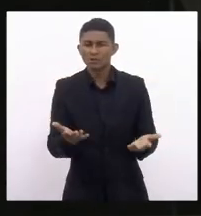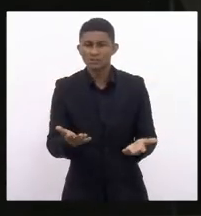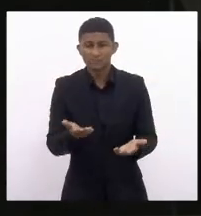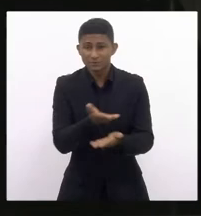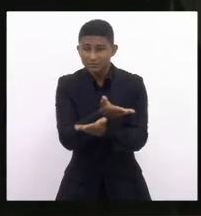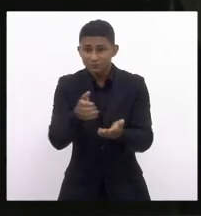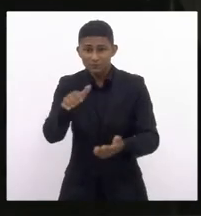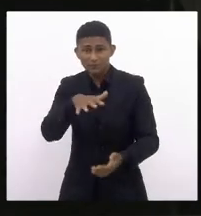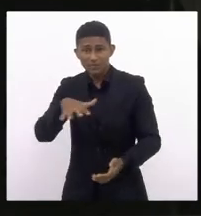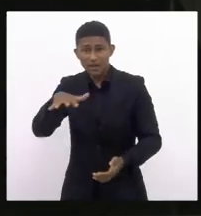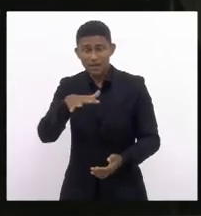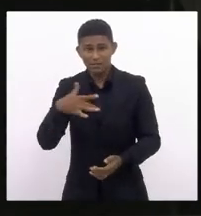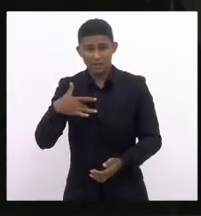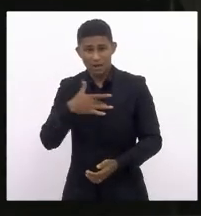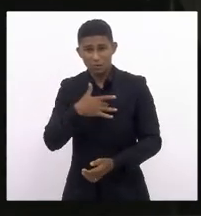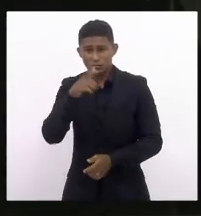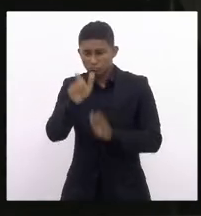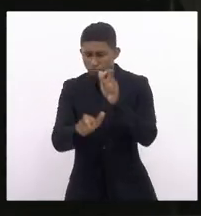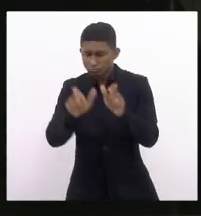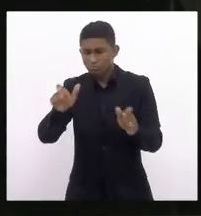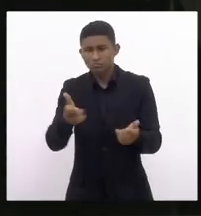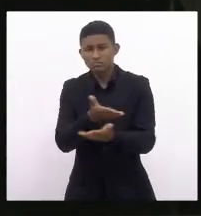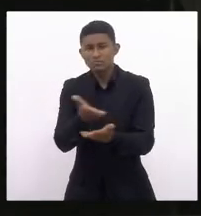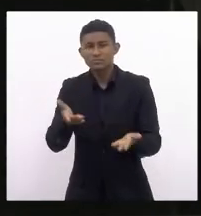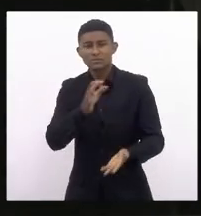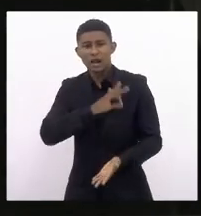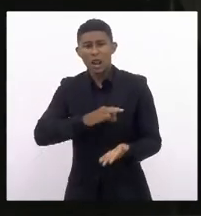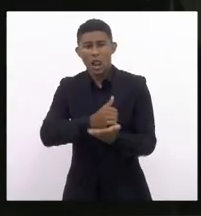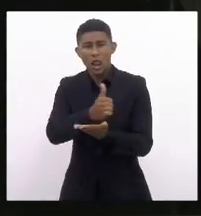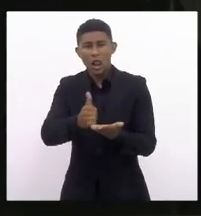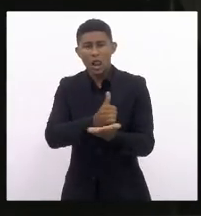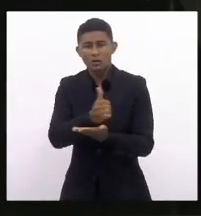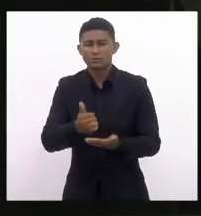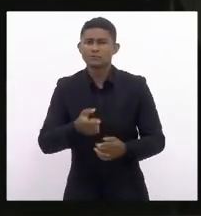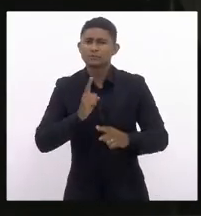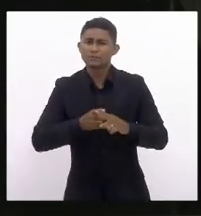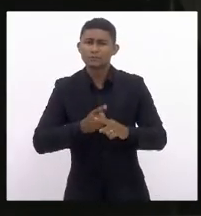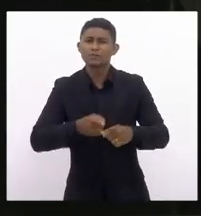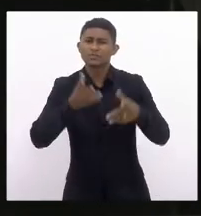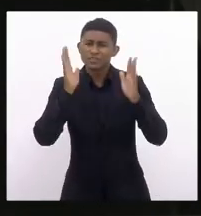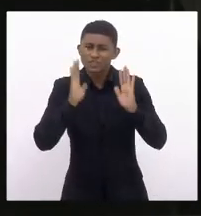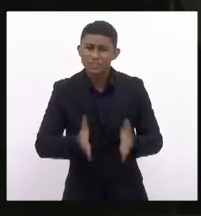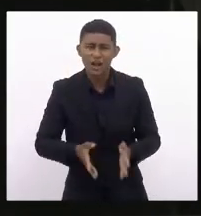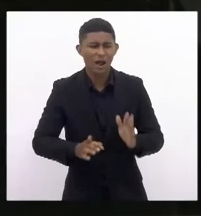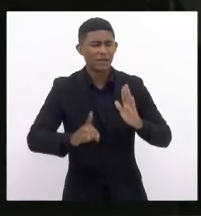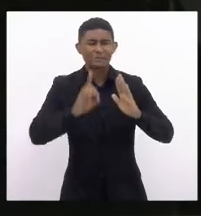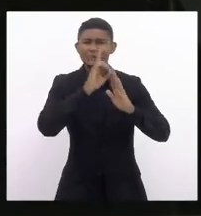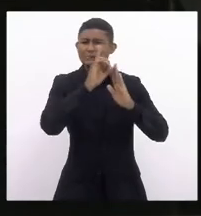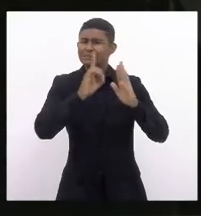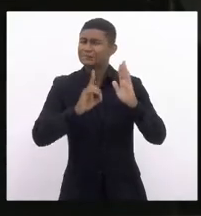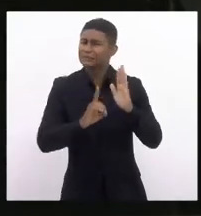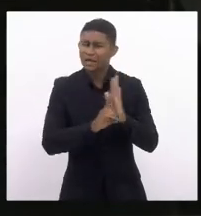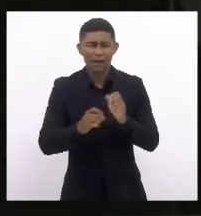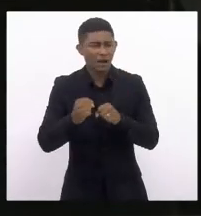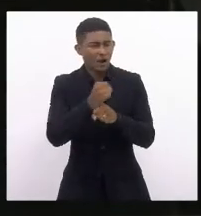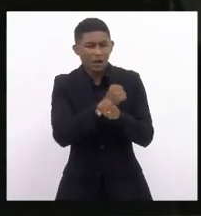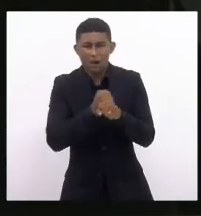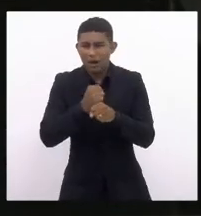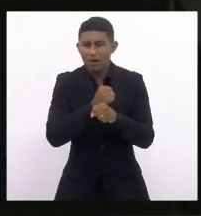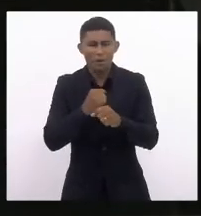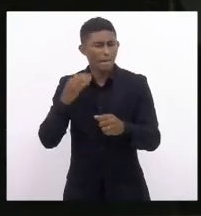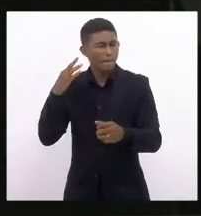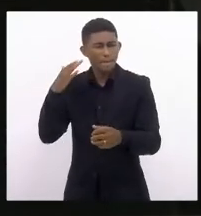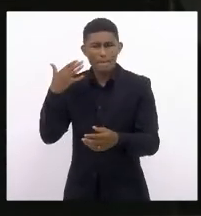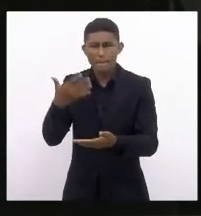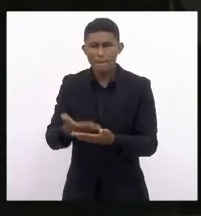categoria precisa provar, porque são anos e anos, décadas e décadas, que esses